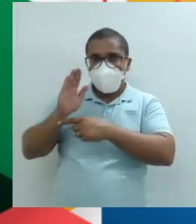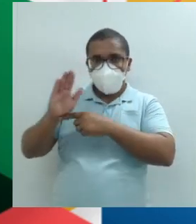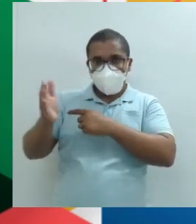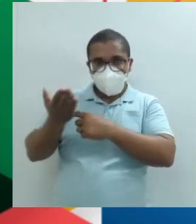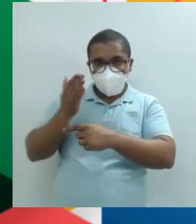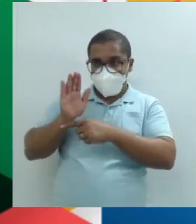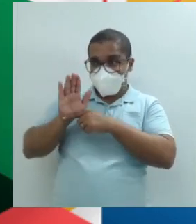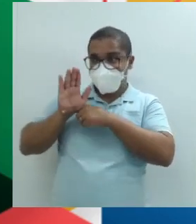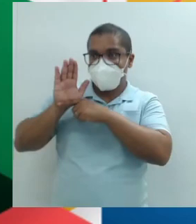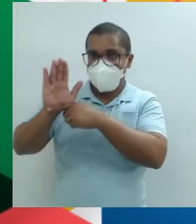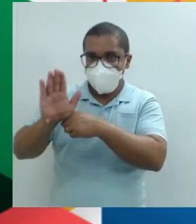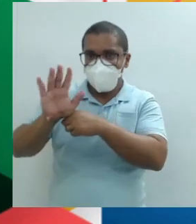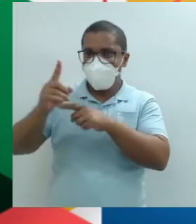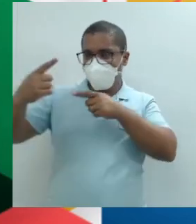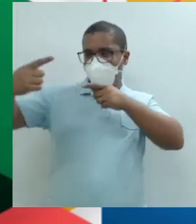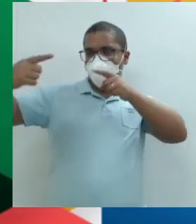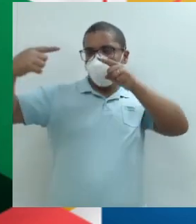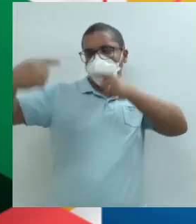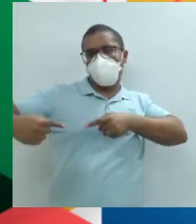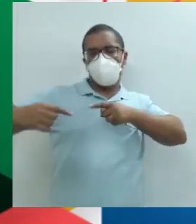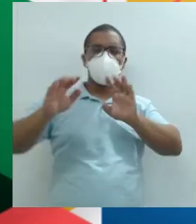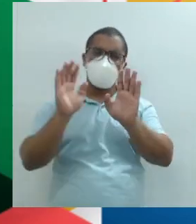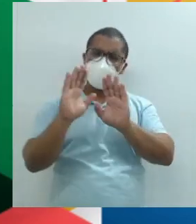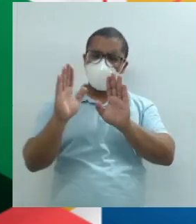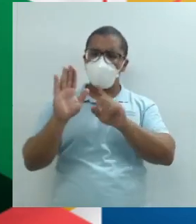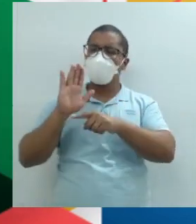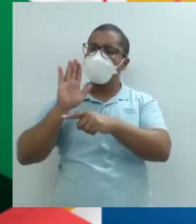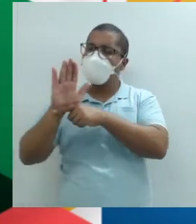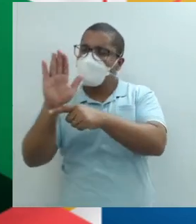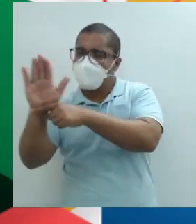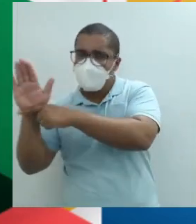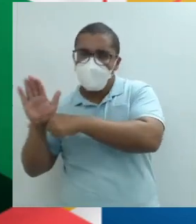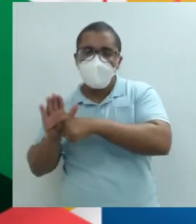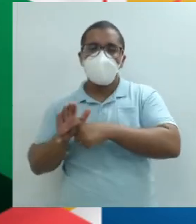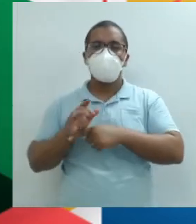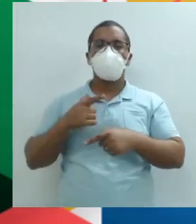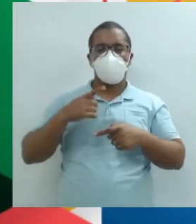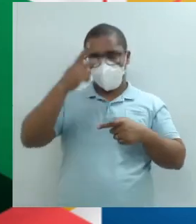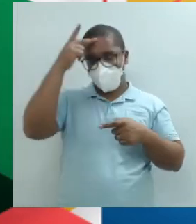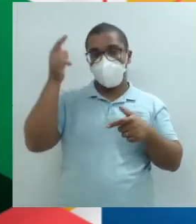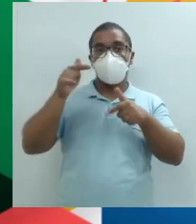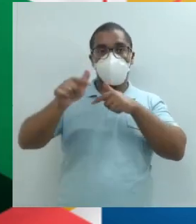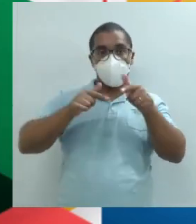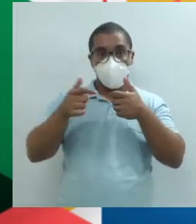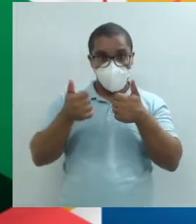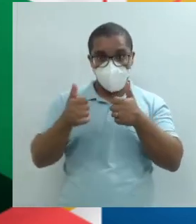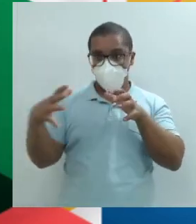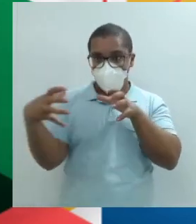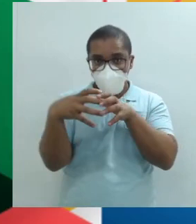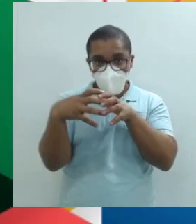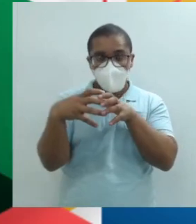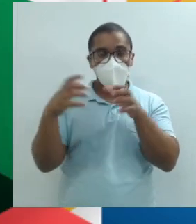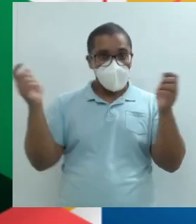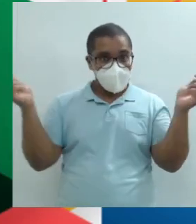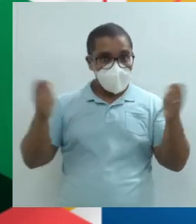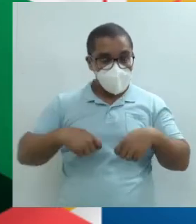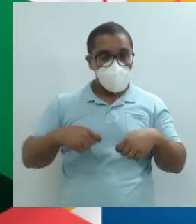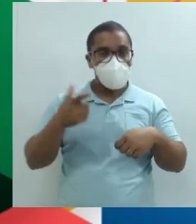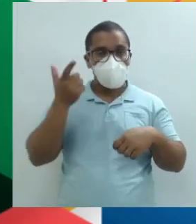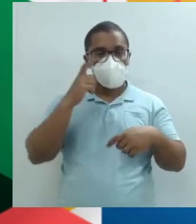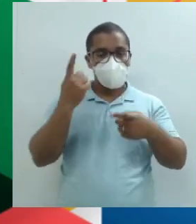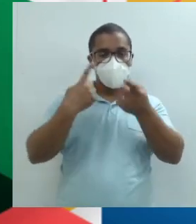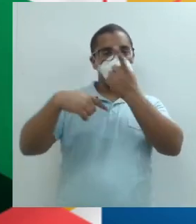a competição, né? Quem coopera, quem trabalha bem em equipe, consegue ter